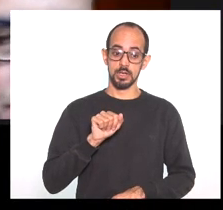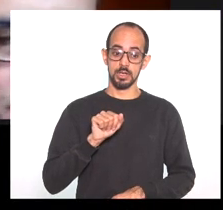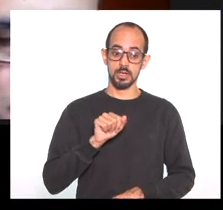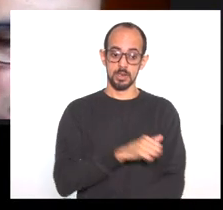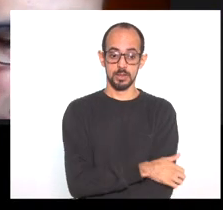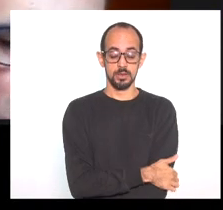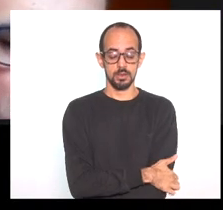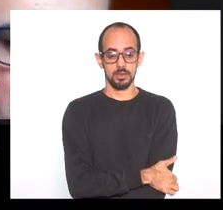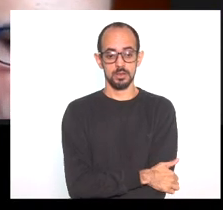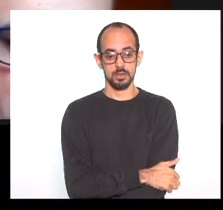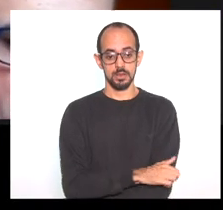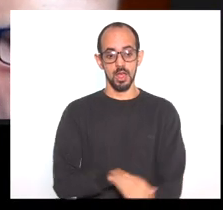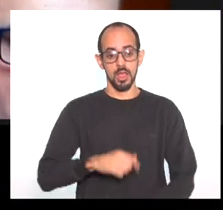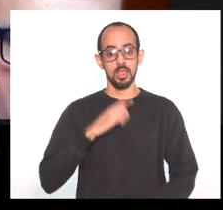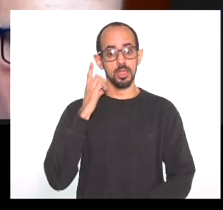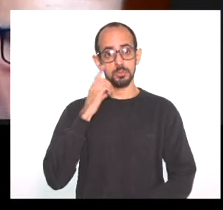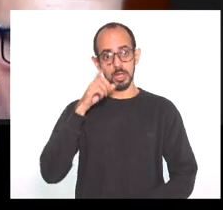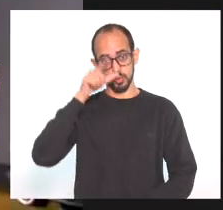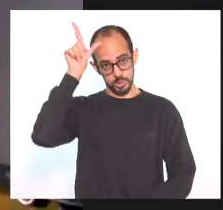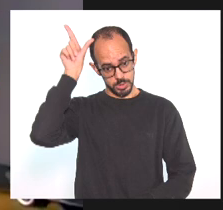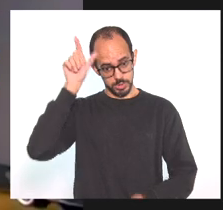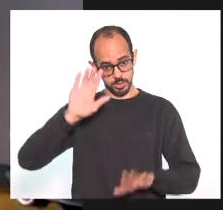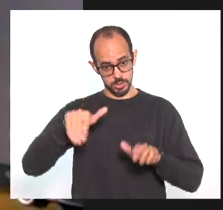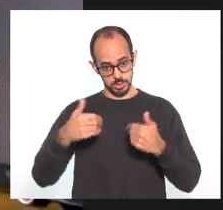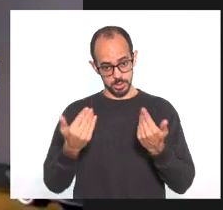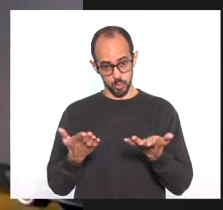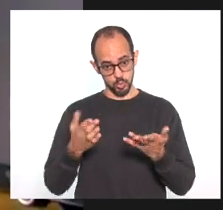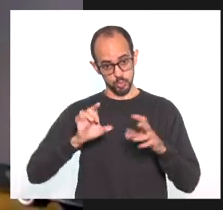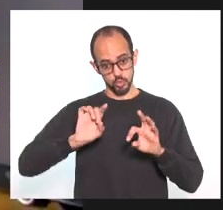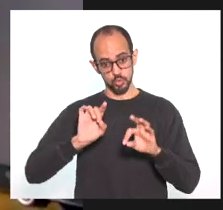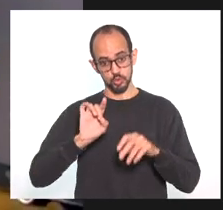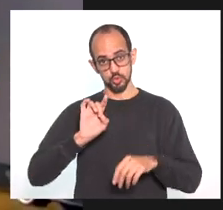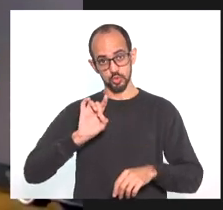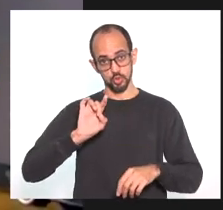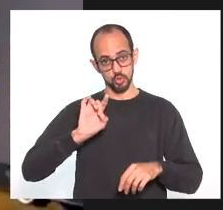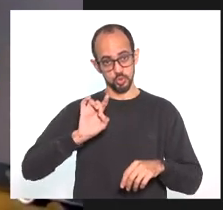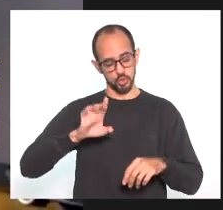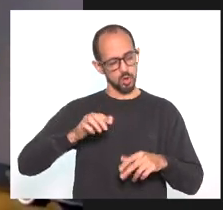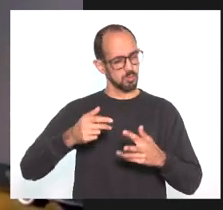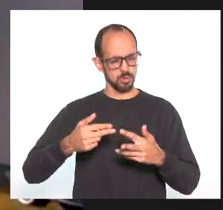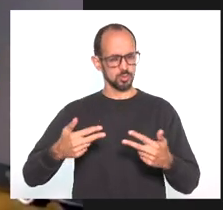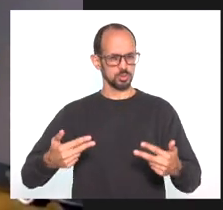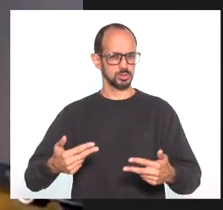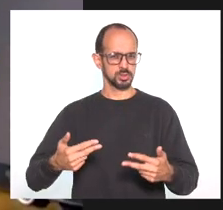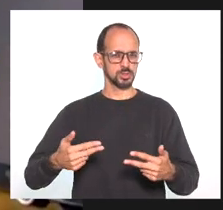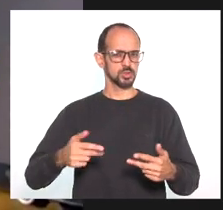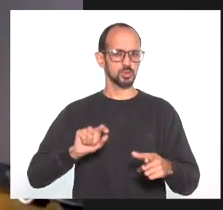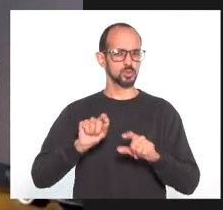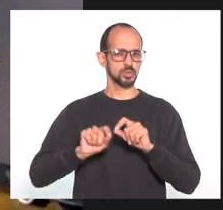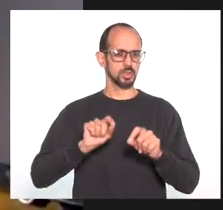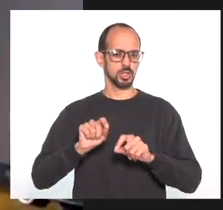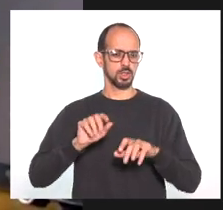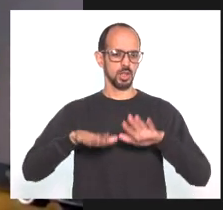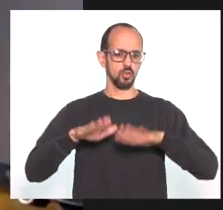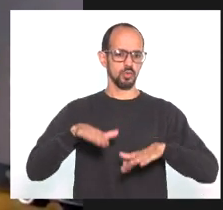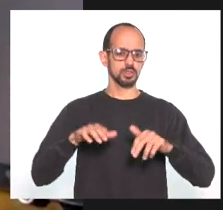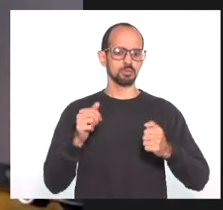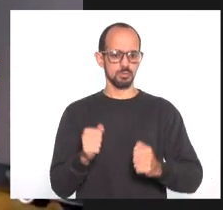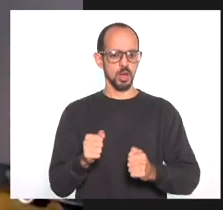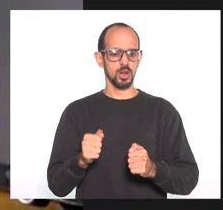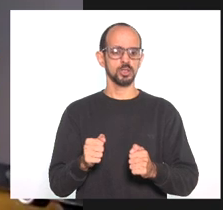Sim, deputado Luiz Paulo, apenas uma questão, né, que talvez possa